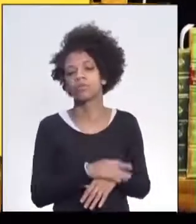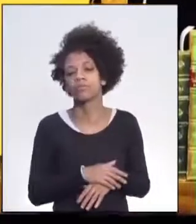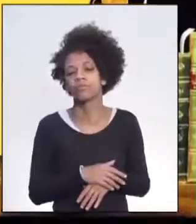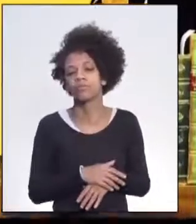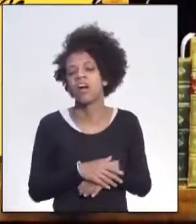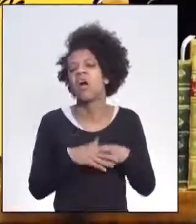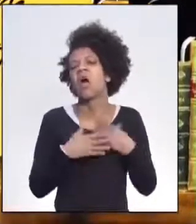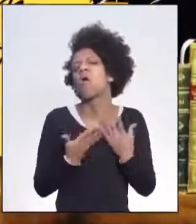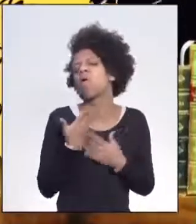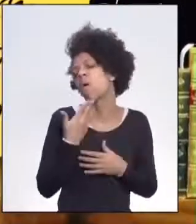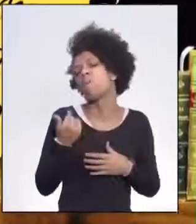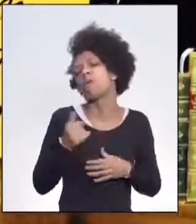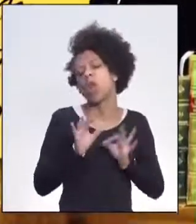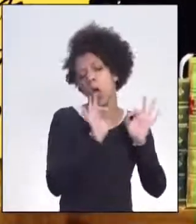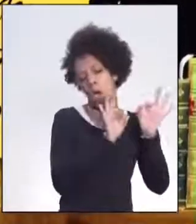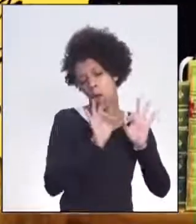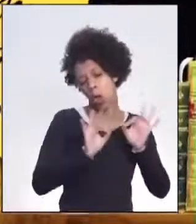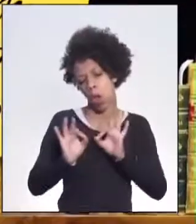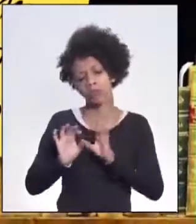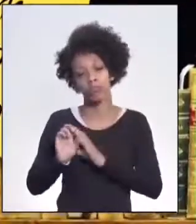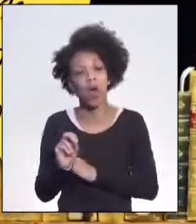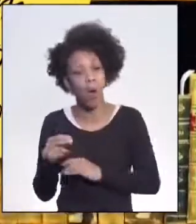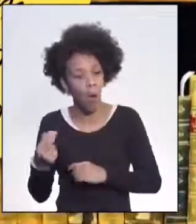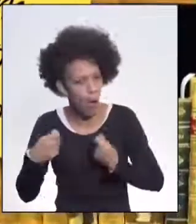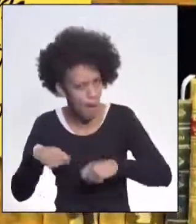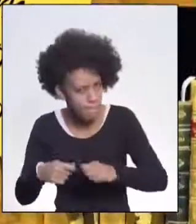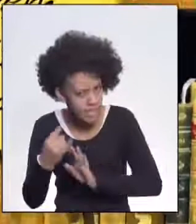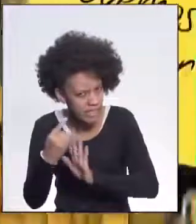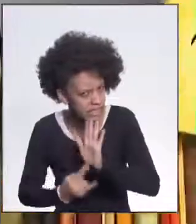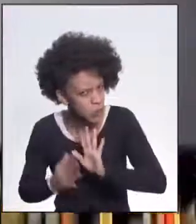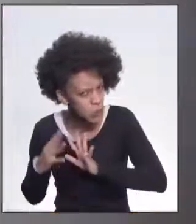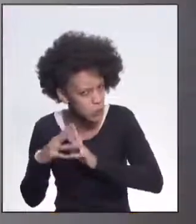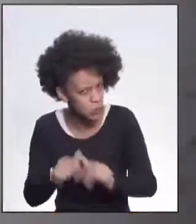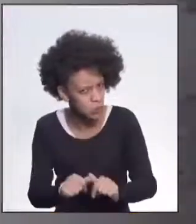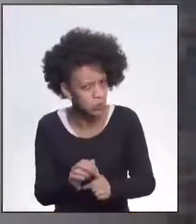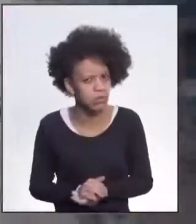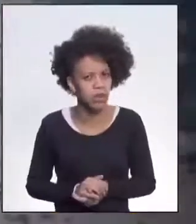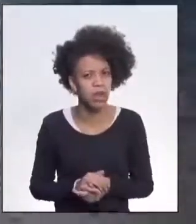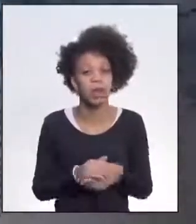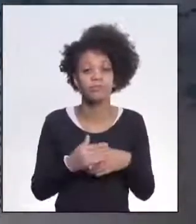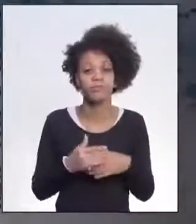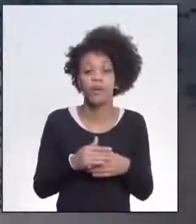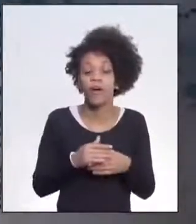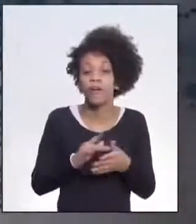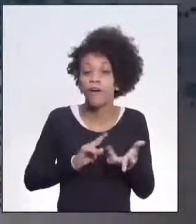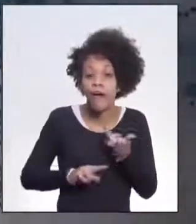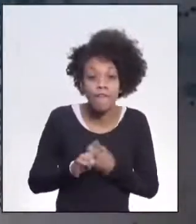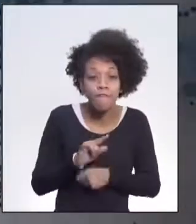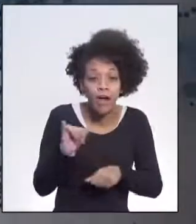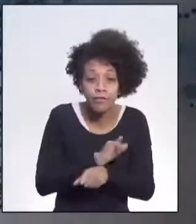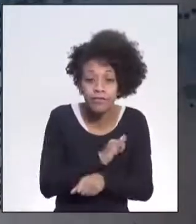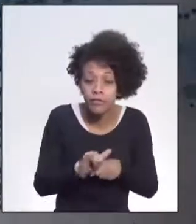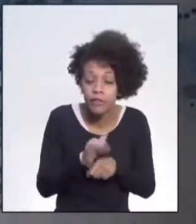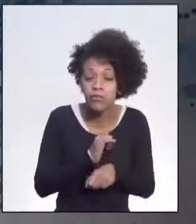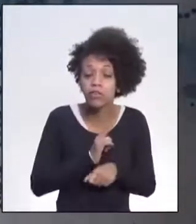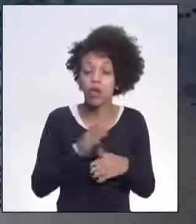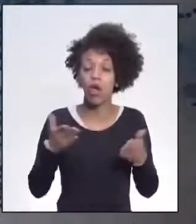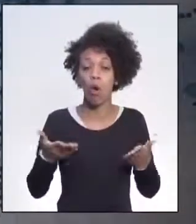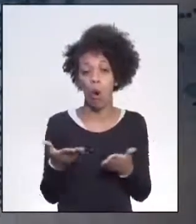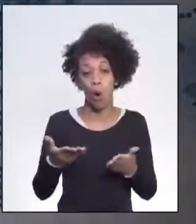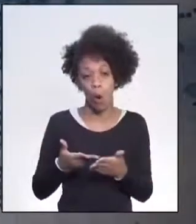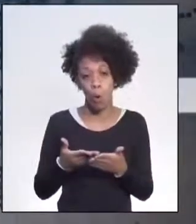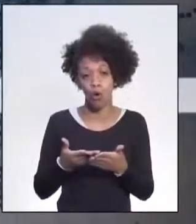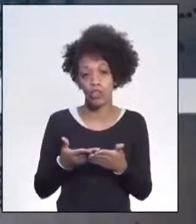como: qual a melhor ordem ou devemos registrar tudo? Diante de tantos recursos que possuímos, hoje o paradigma